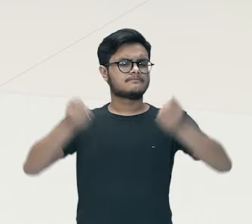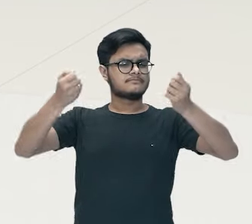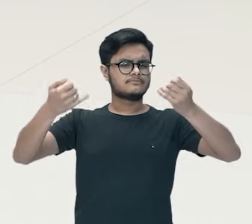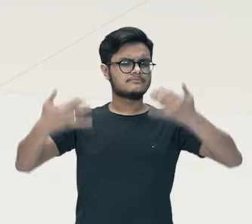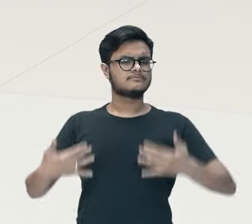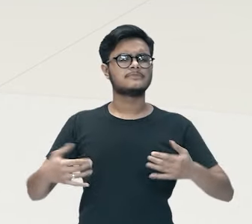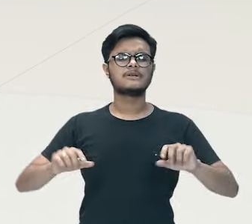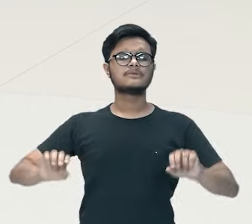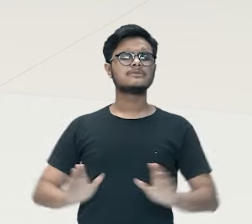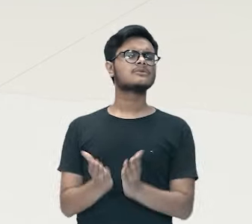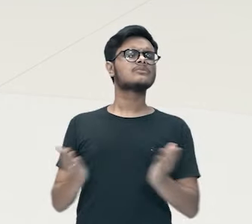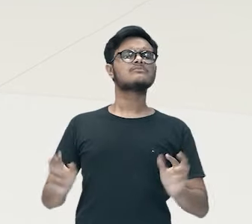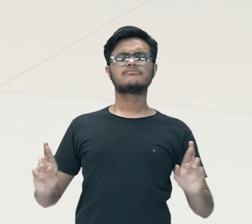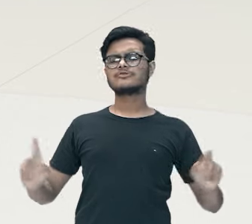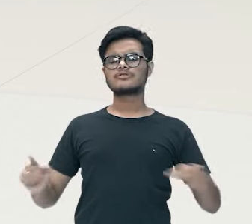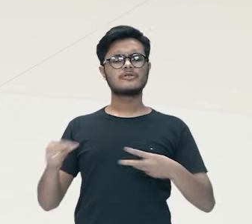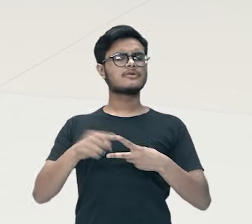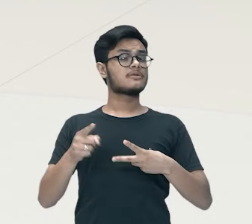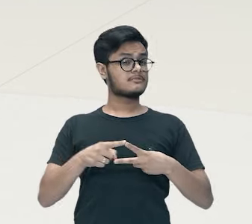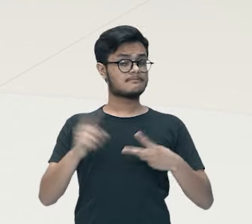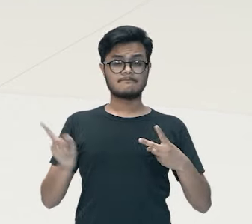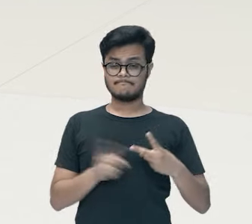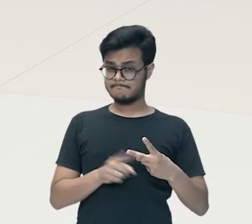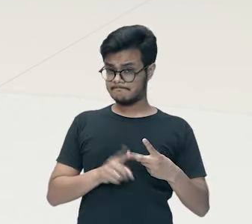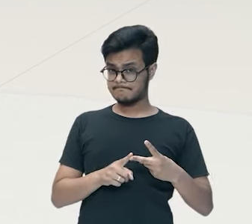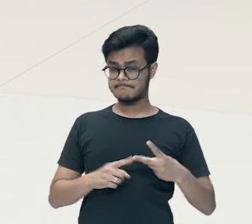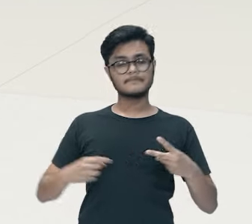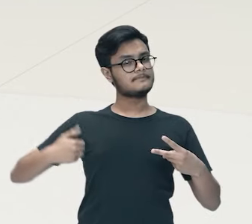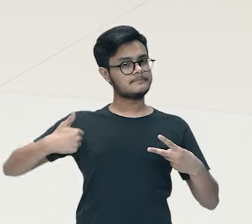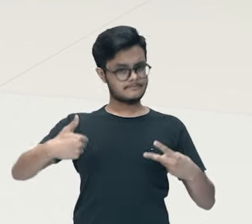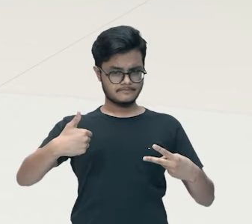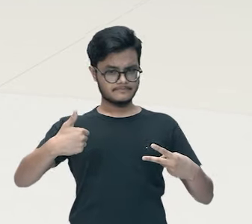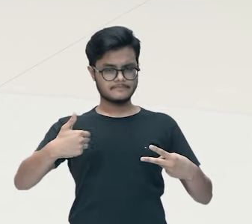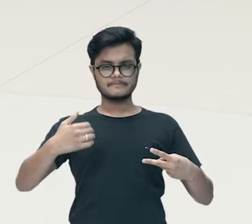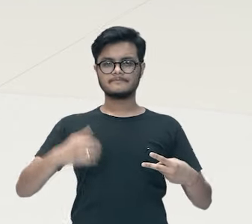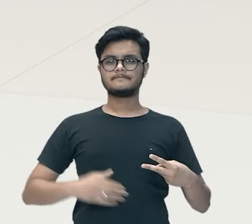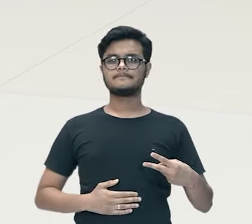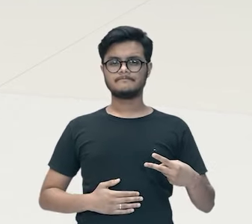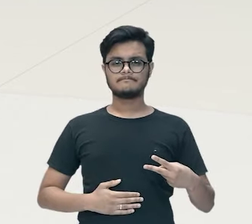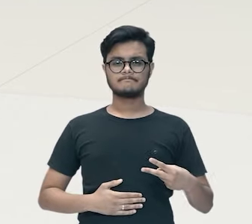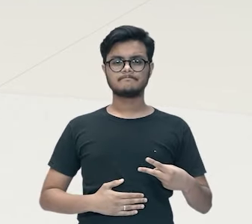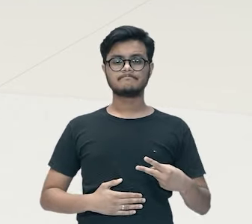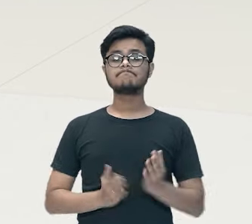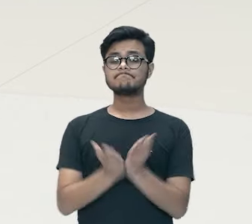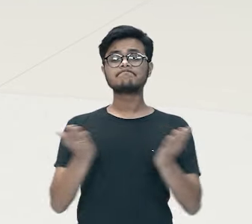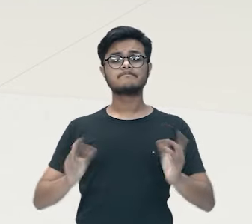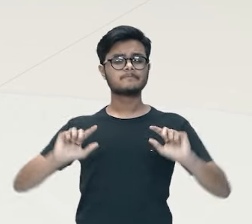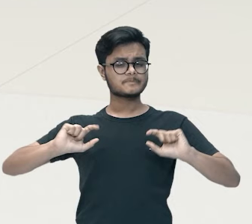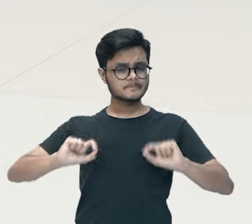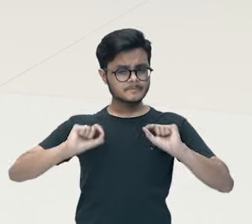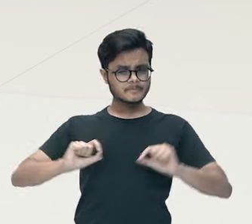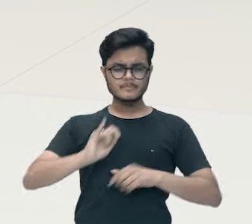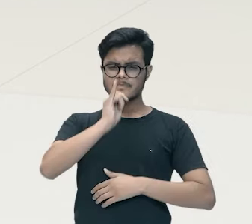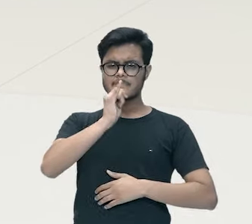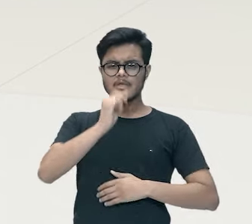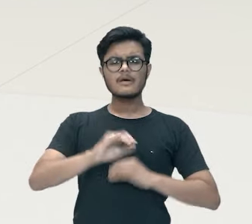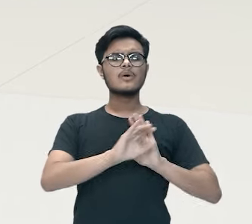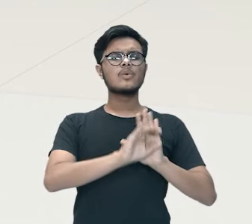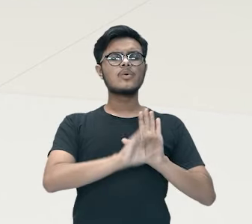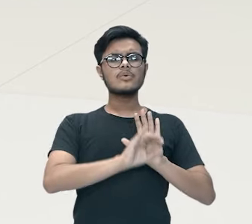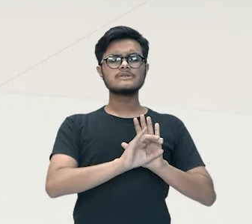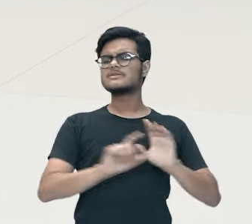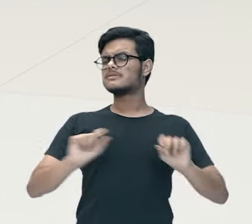essa diferença entre o que é orgânico e o que é inorgânico, tá? Então, primeiramente, a gente vai conceituar e a